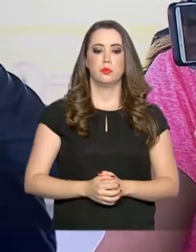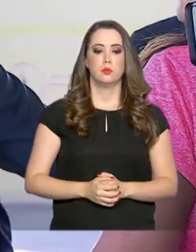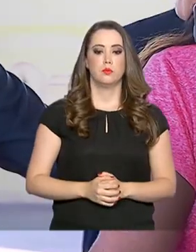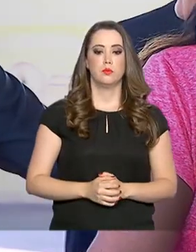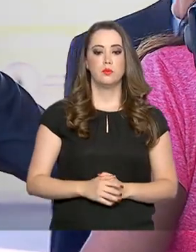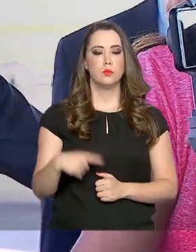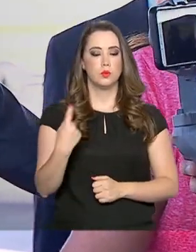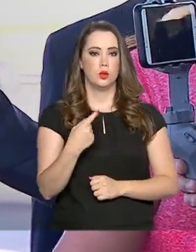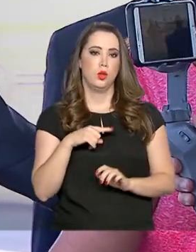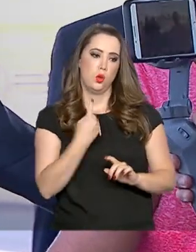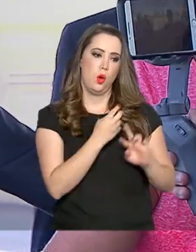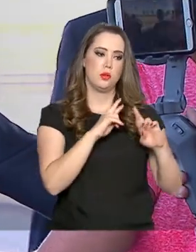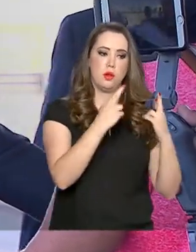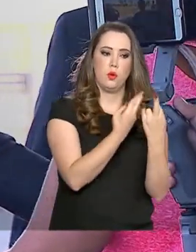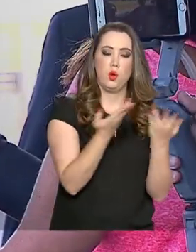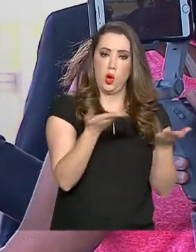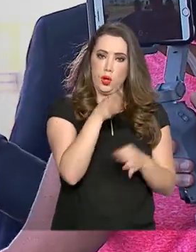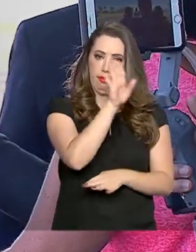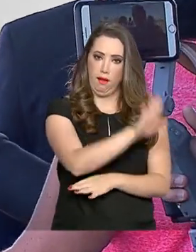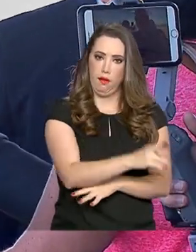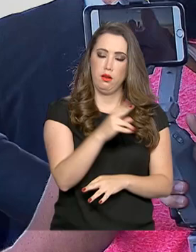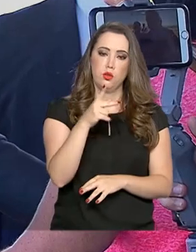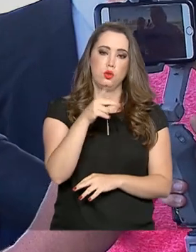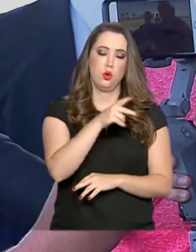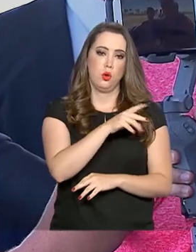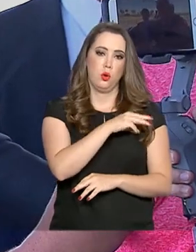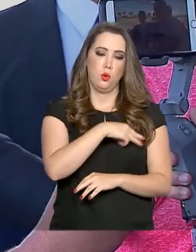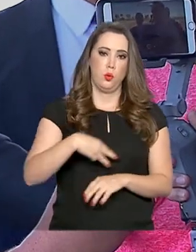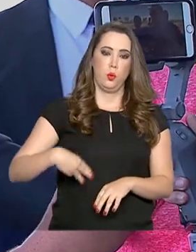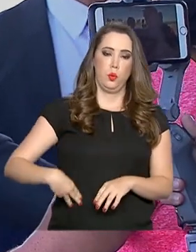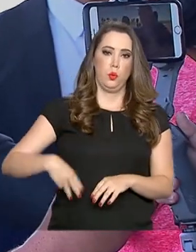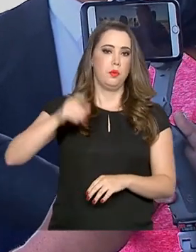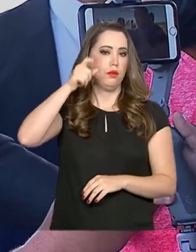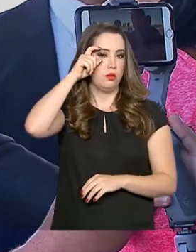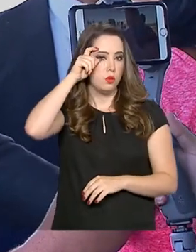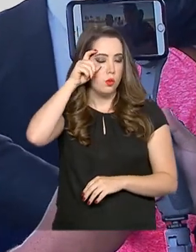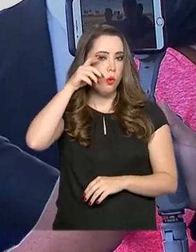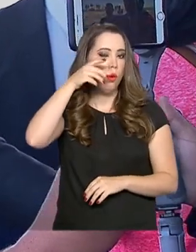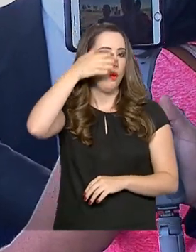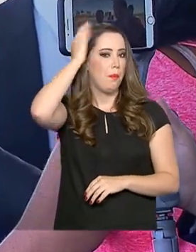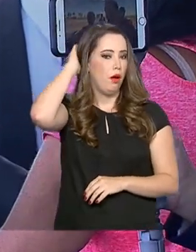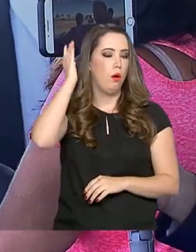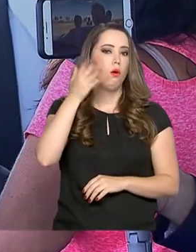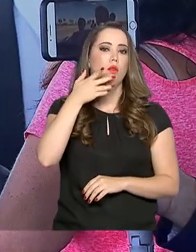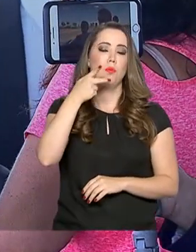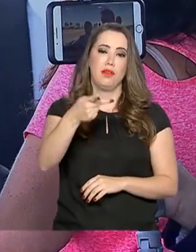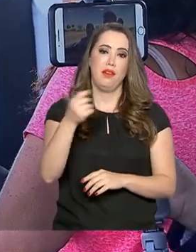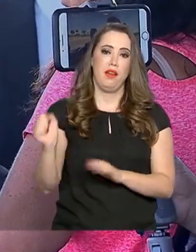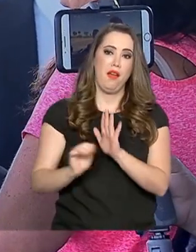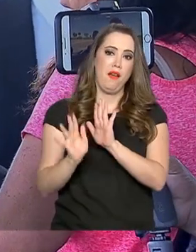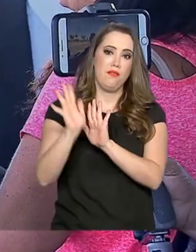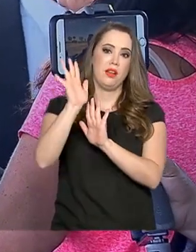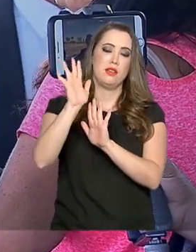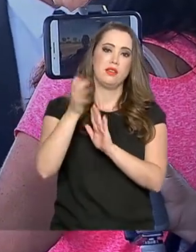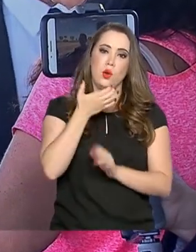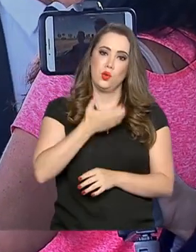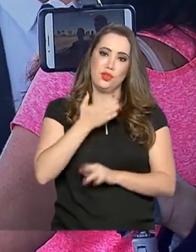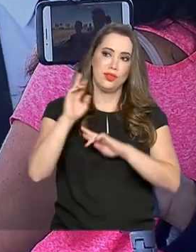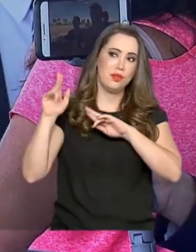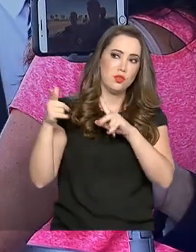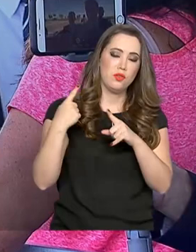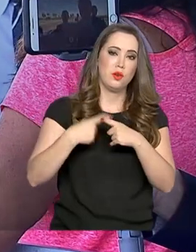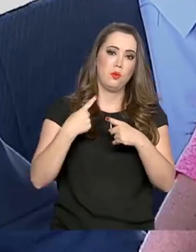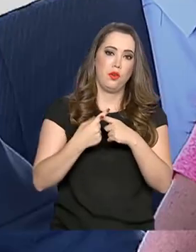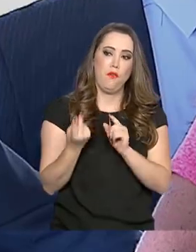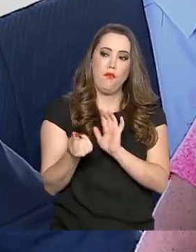Eu vou reunir com o Paulo Guedes agora à tarde, eu acho que tem brecha para a gente atender, porque a inflação de dezembro foi atípica, né, por causa do